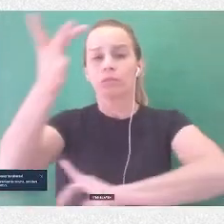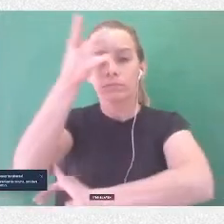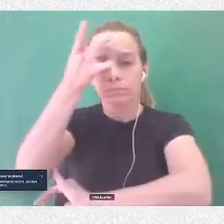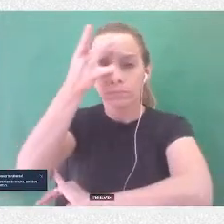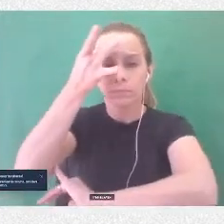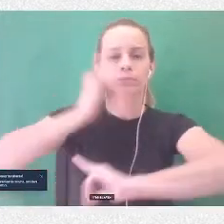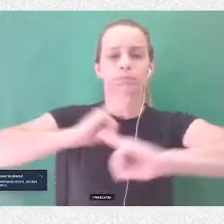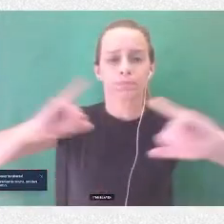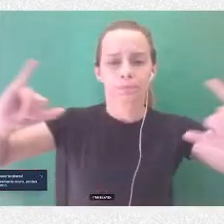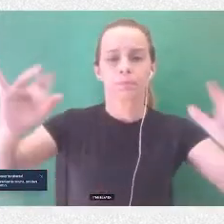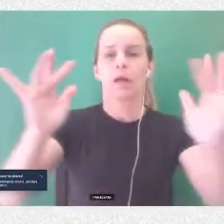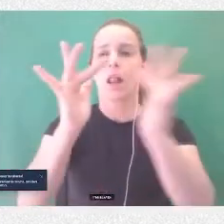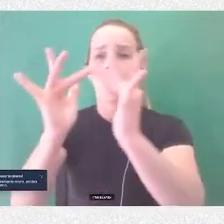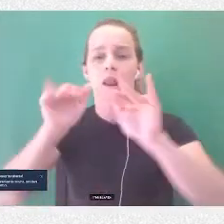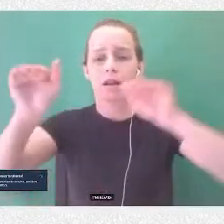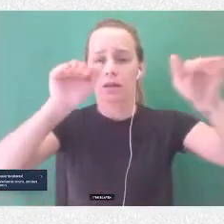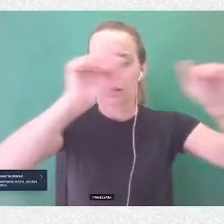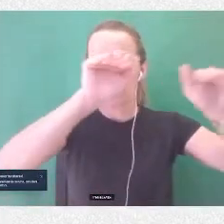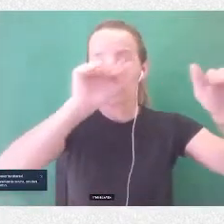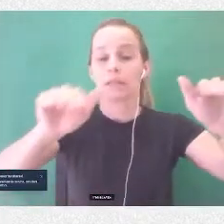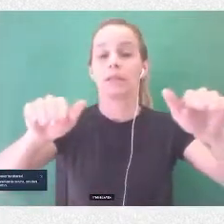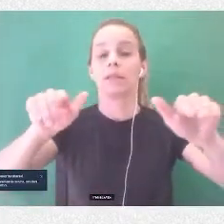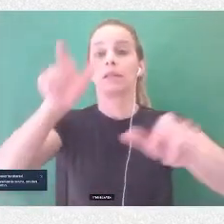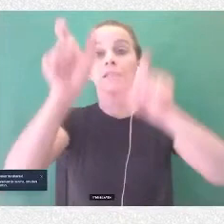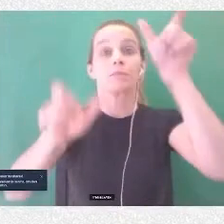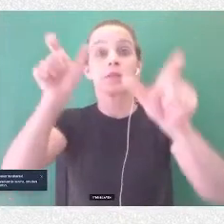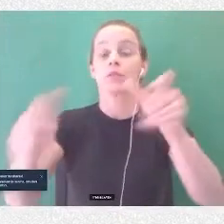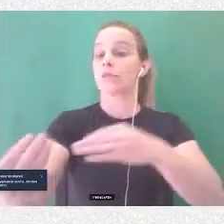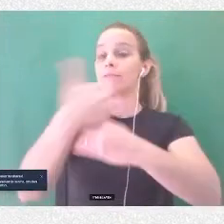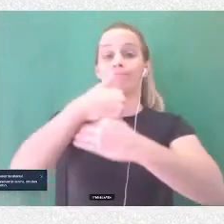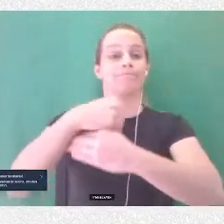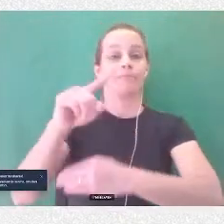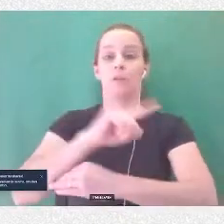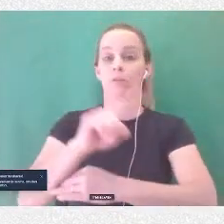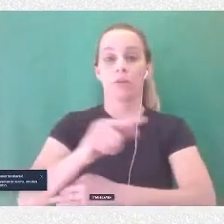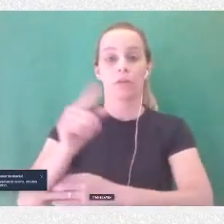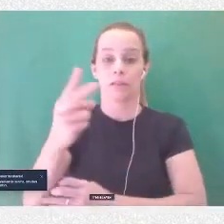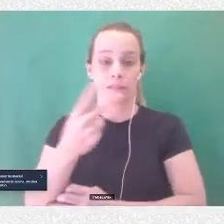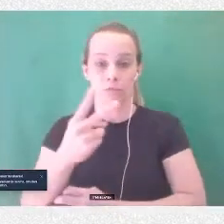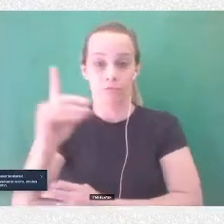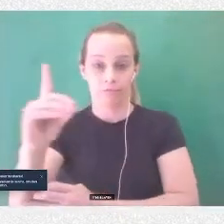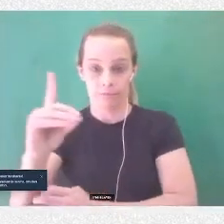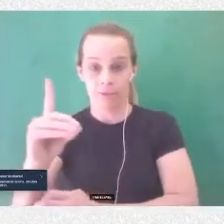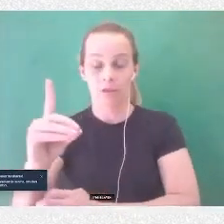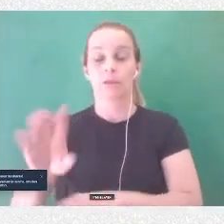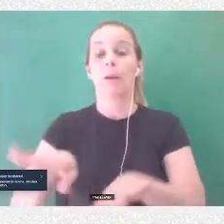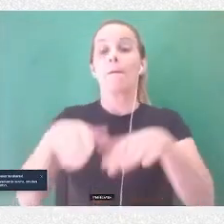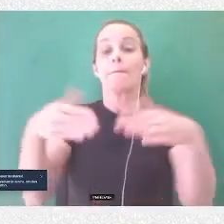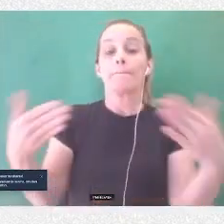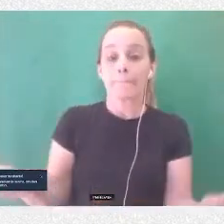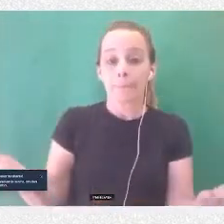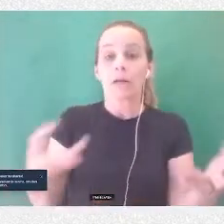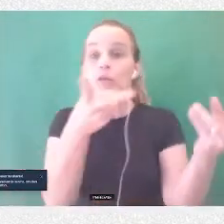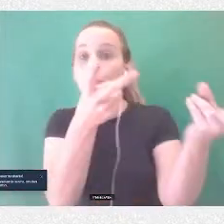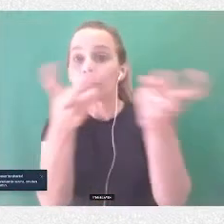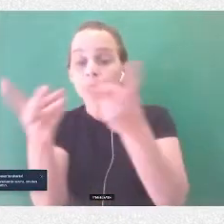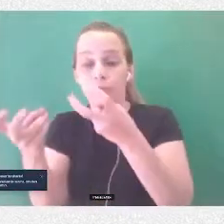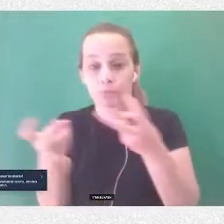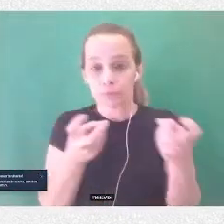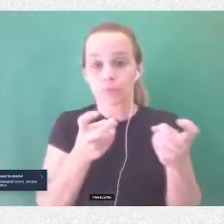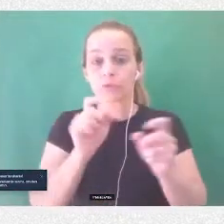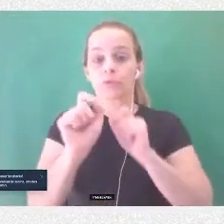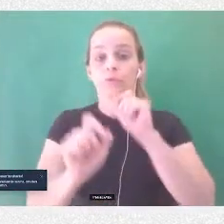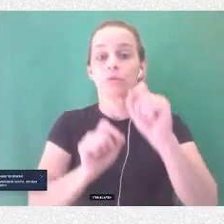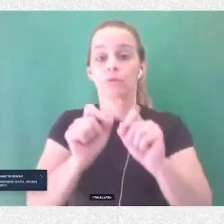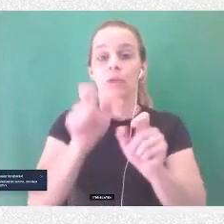e busca ativa daqueles que não comparecem aos pontos de vacina. Entretanto, nós temos observado que a